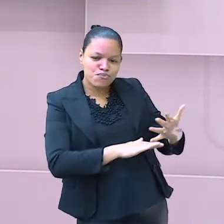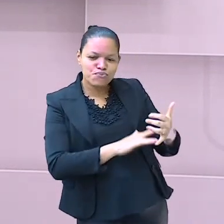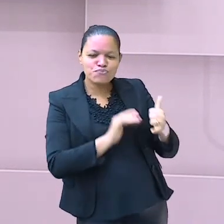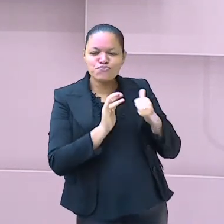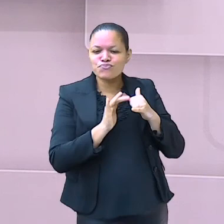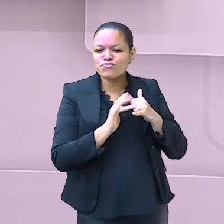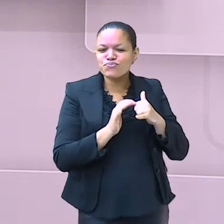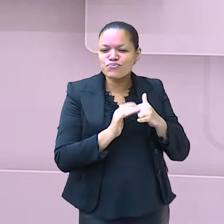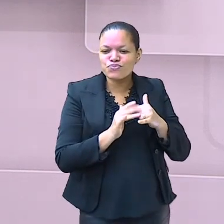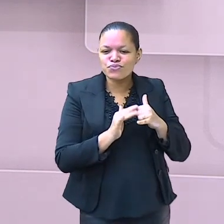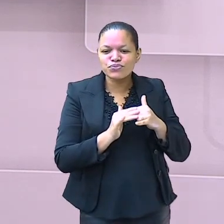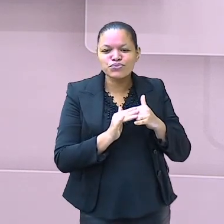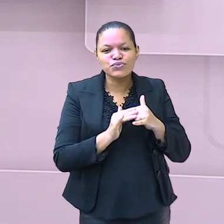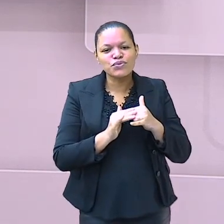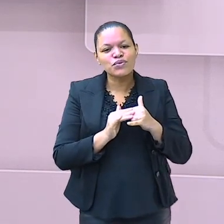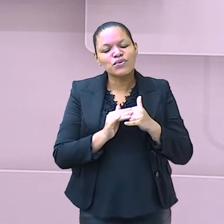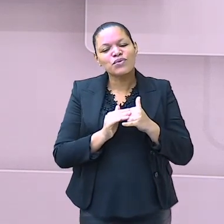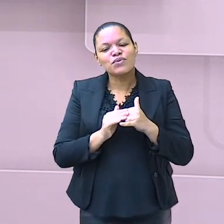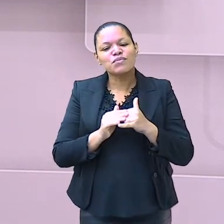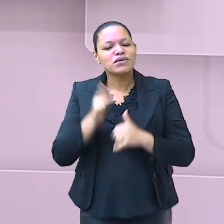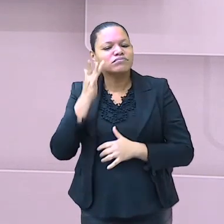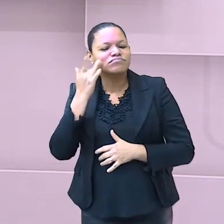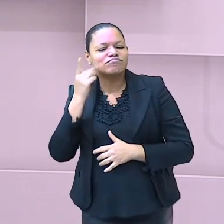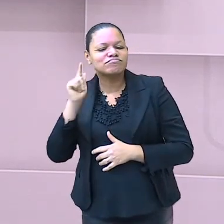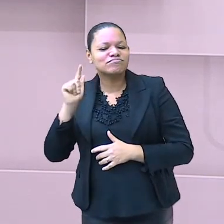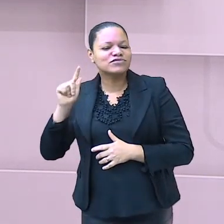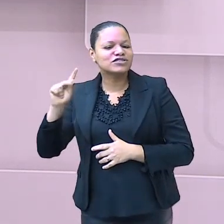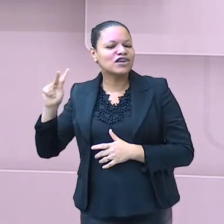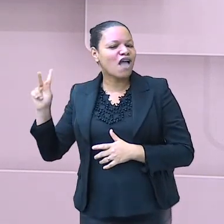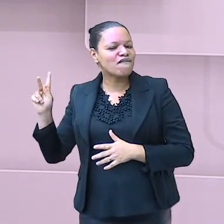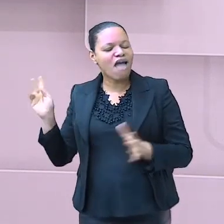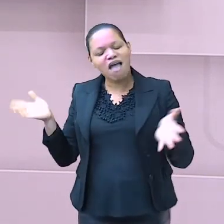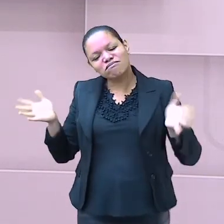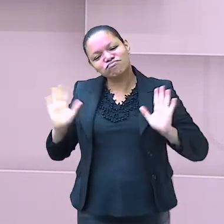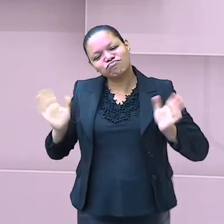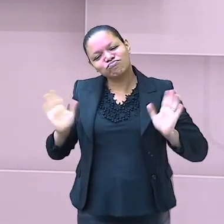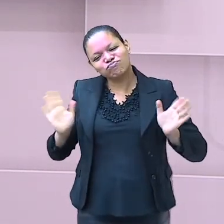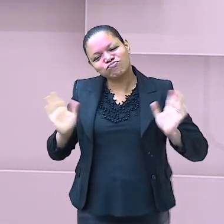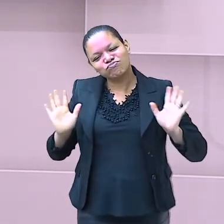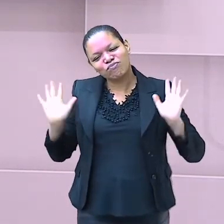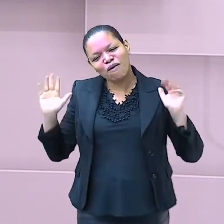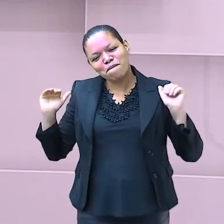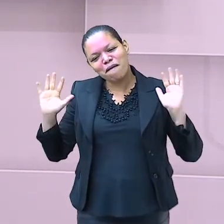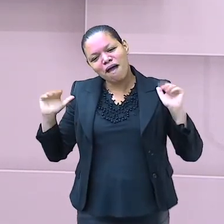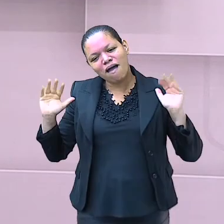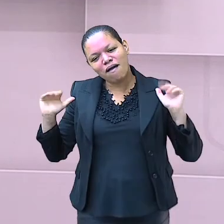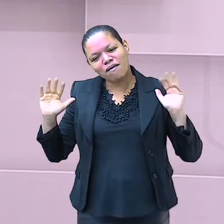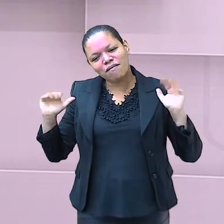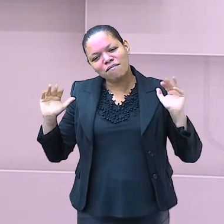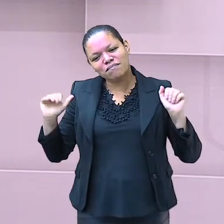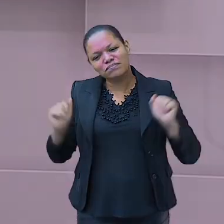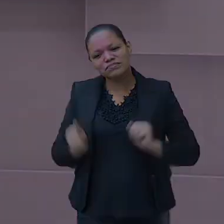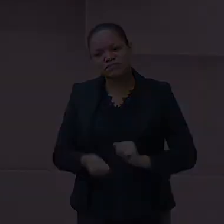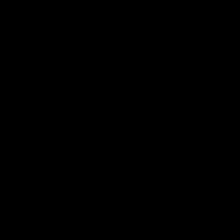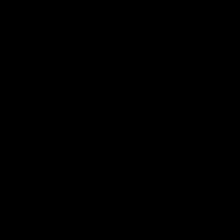nosso canal do YouTube SMED-GV. I'll see you at the next lessons. Bye!